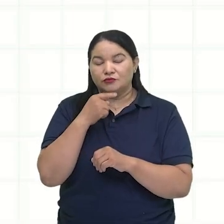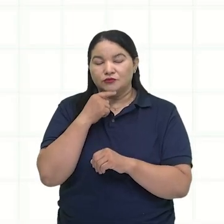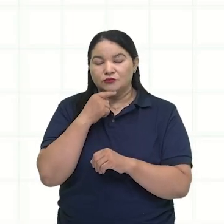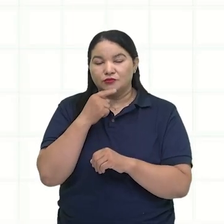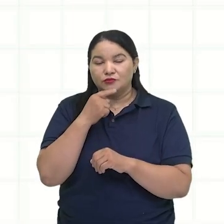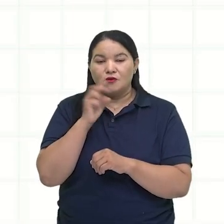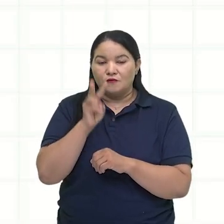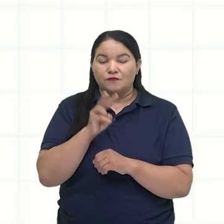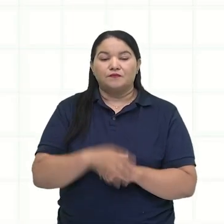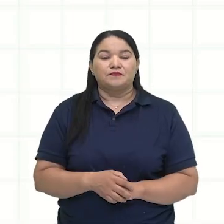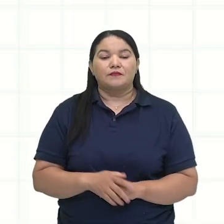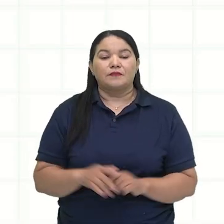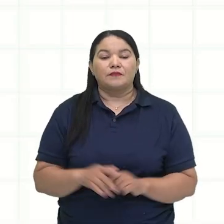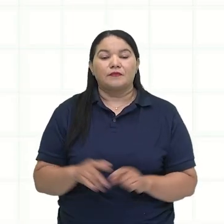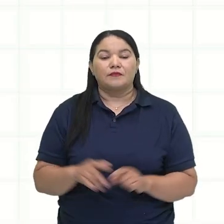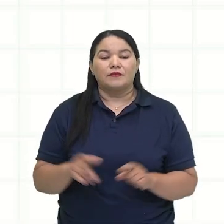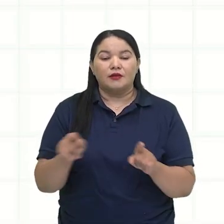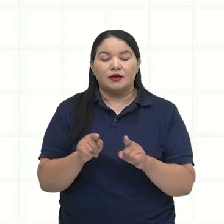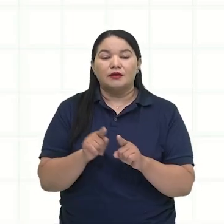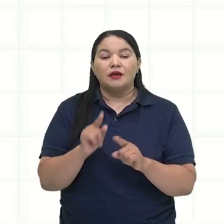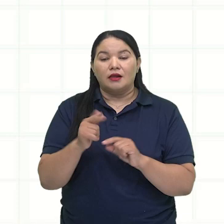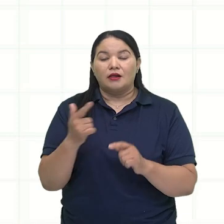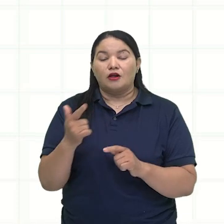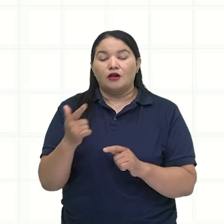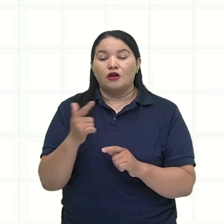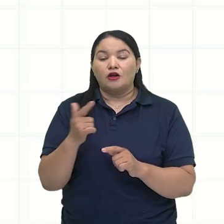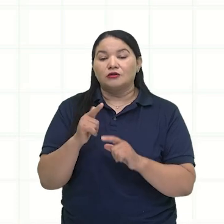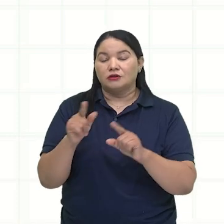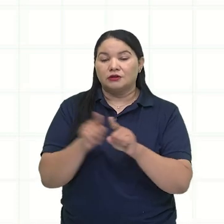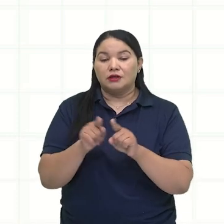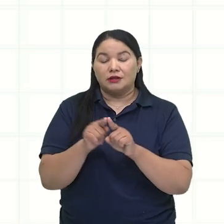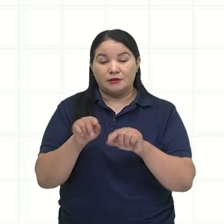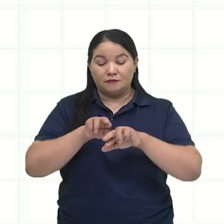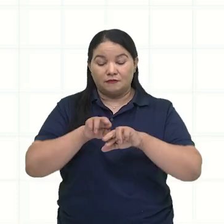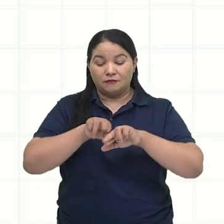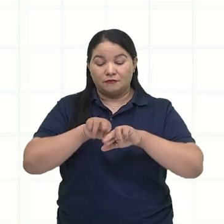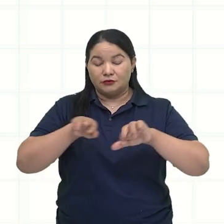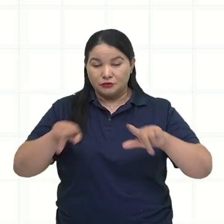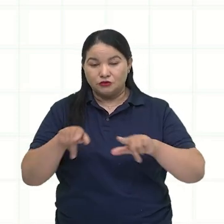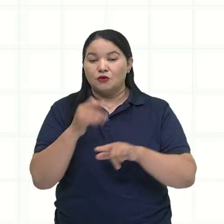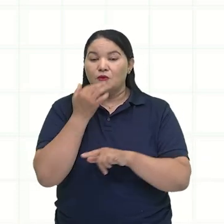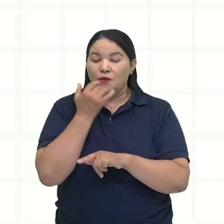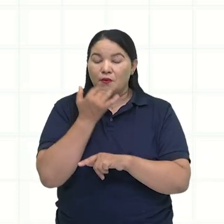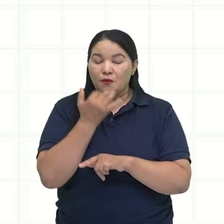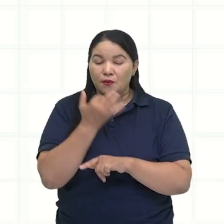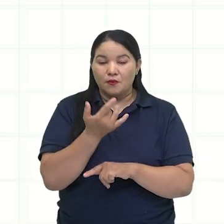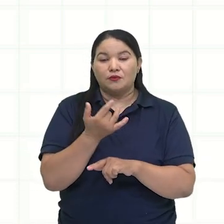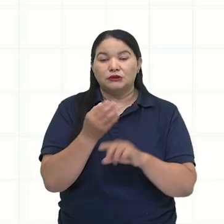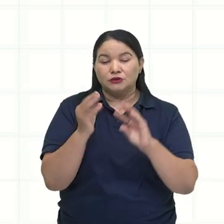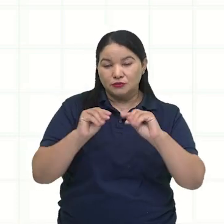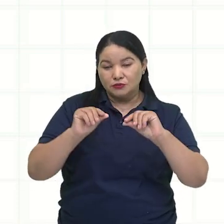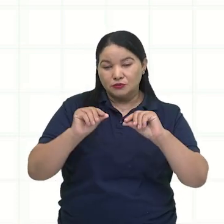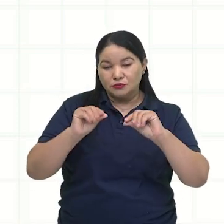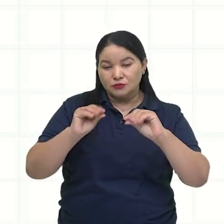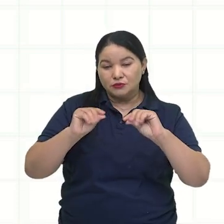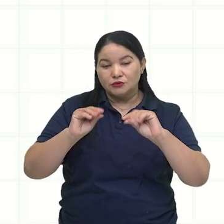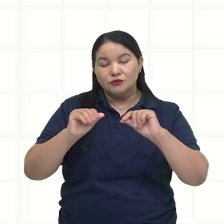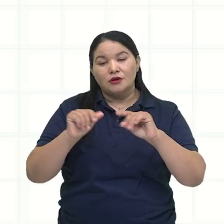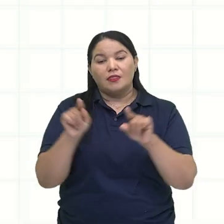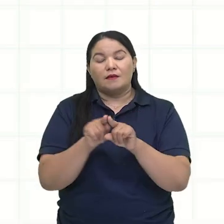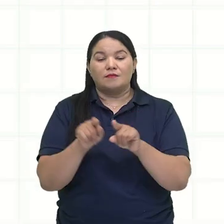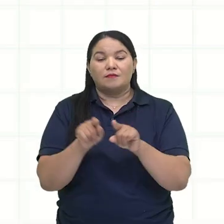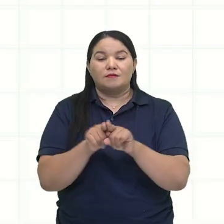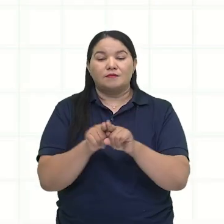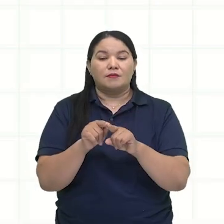as rochas metamórficas podem ter uma ampla variedade de cores, texturas e padrões,